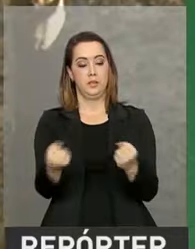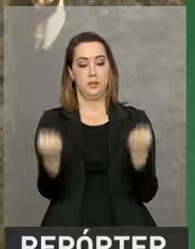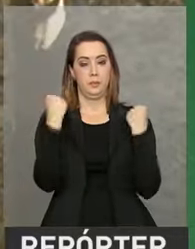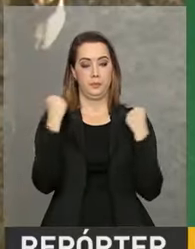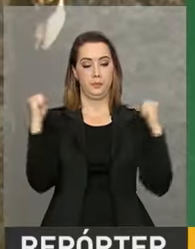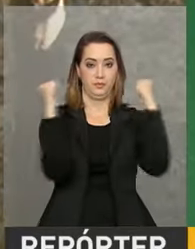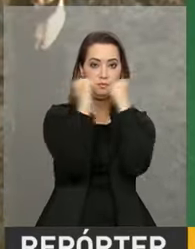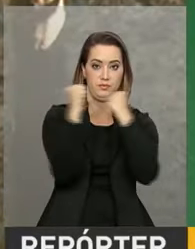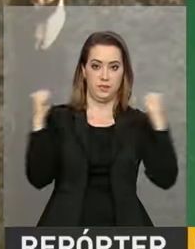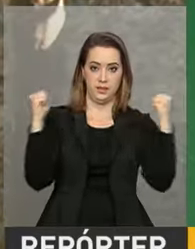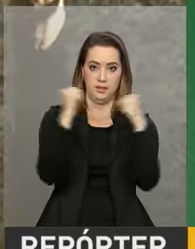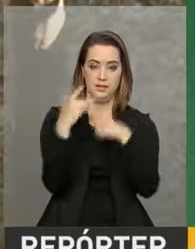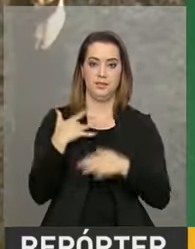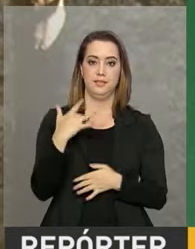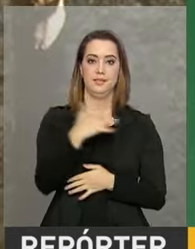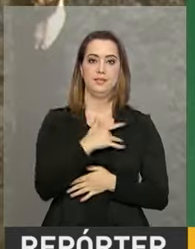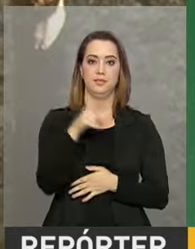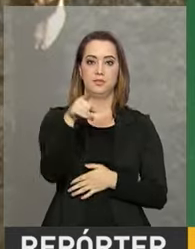vê